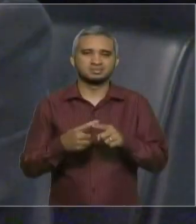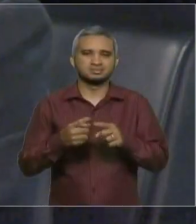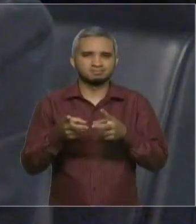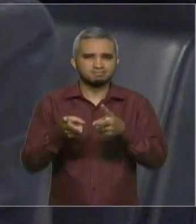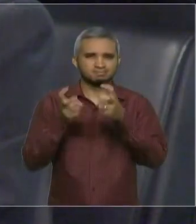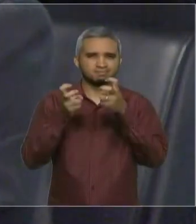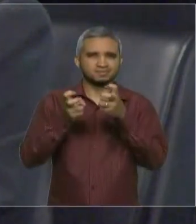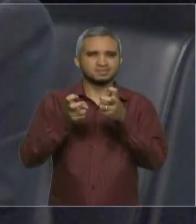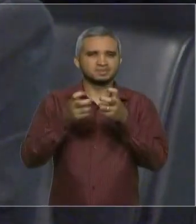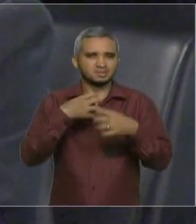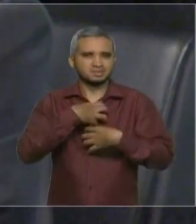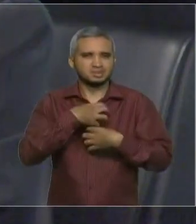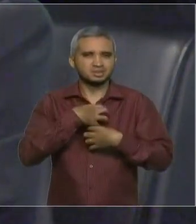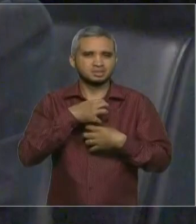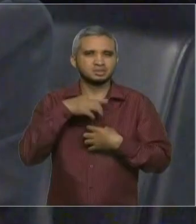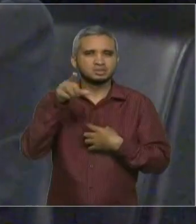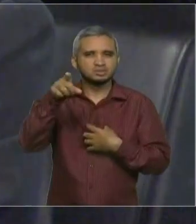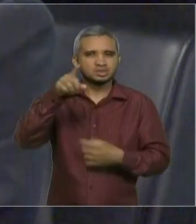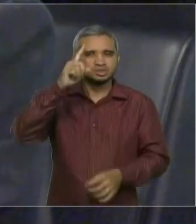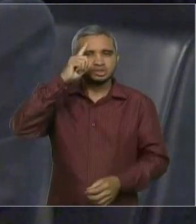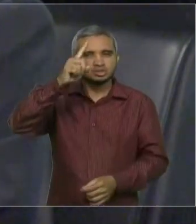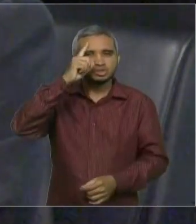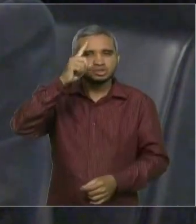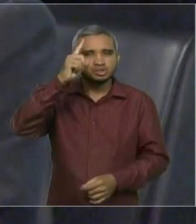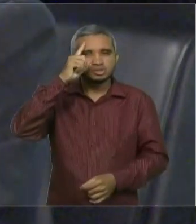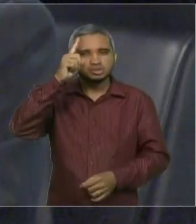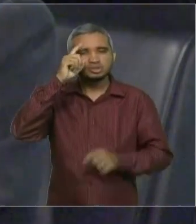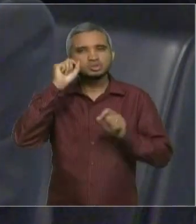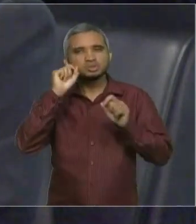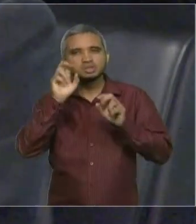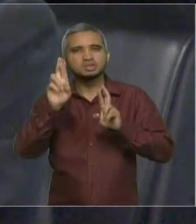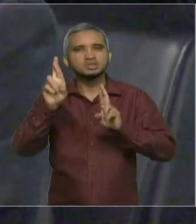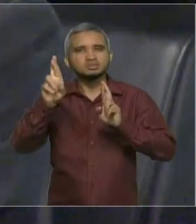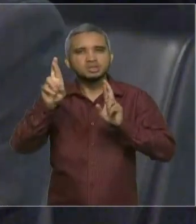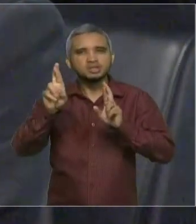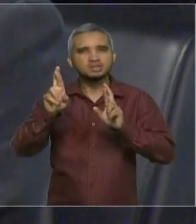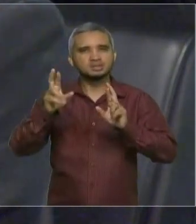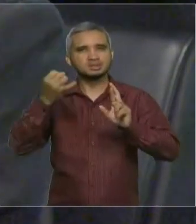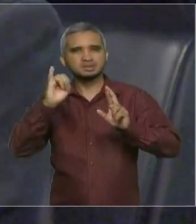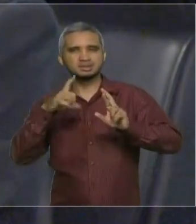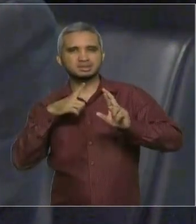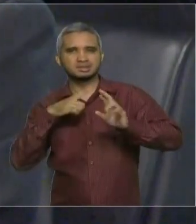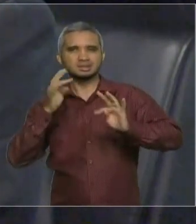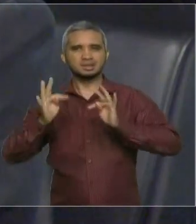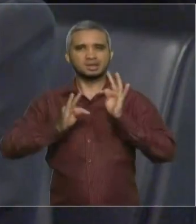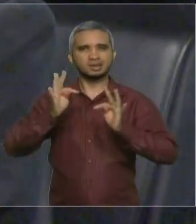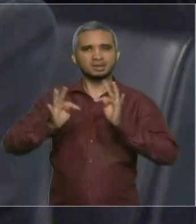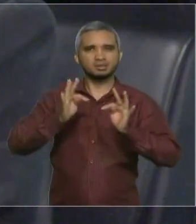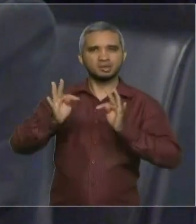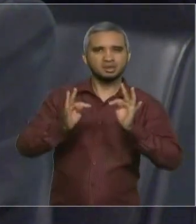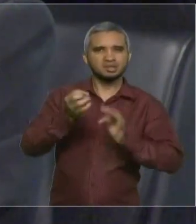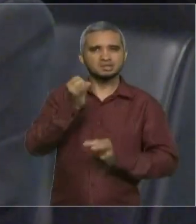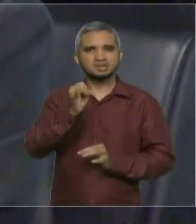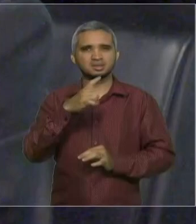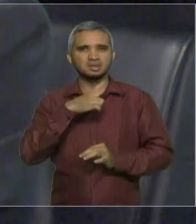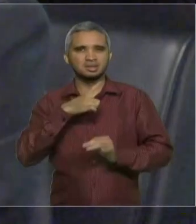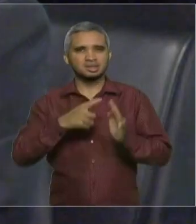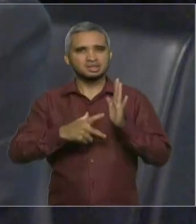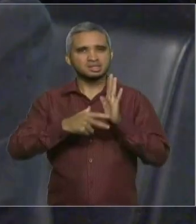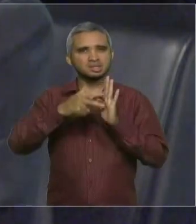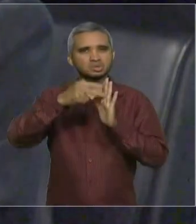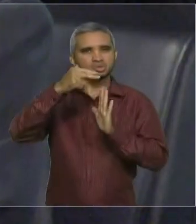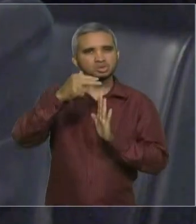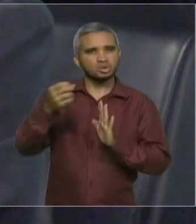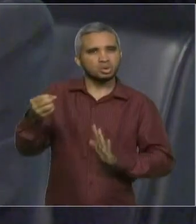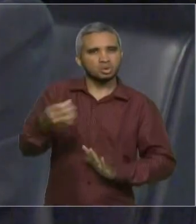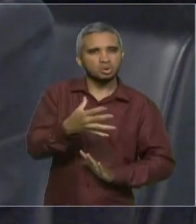científica. Tu vives todo dia na esperança de retomar a vida que tu tinhas. Mas é preciso